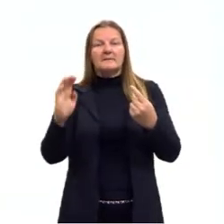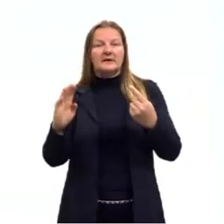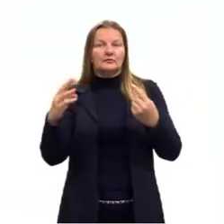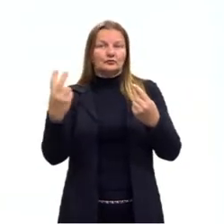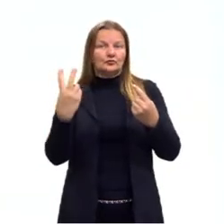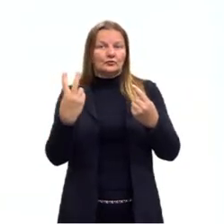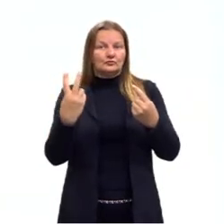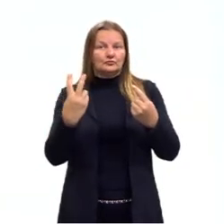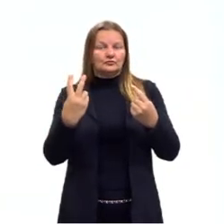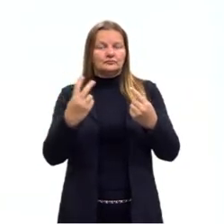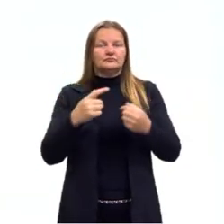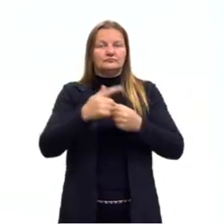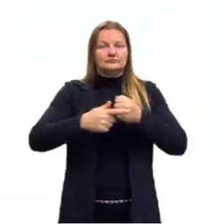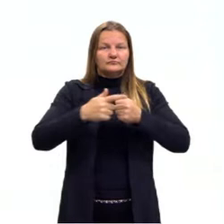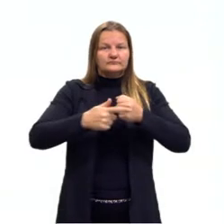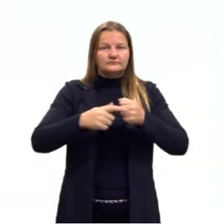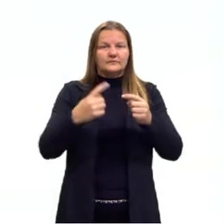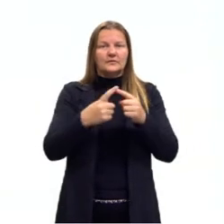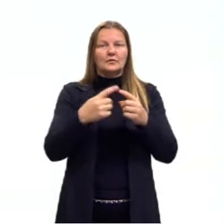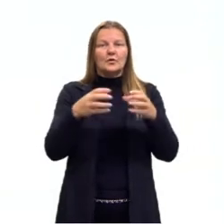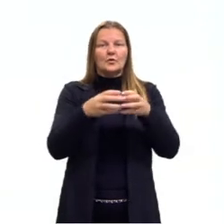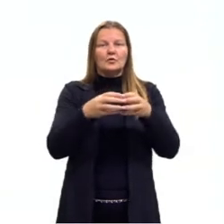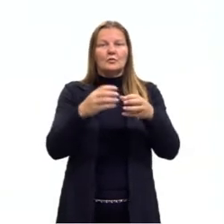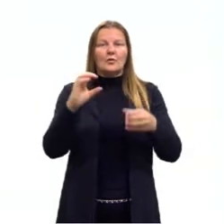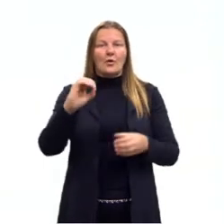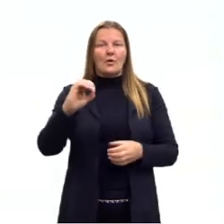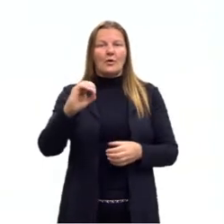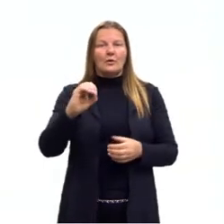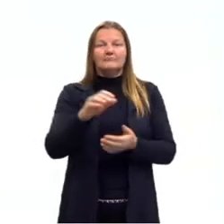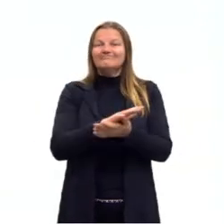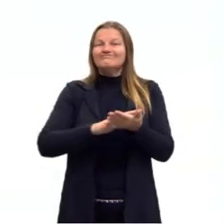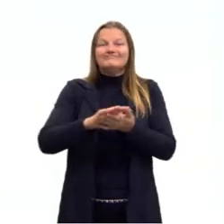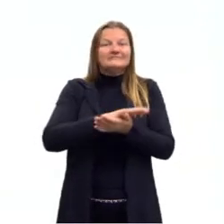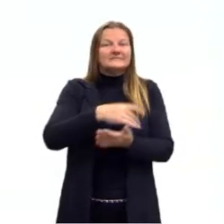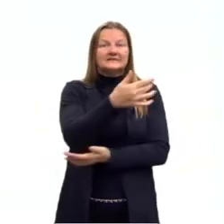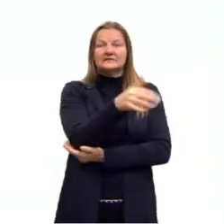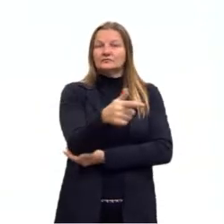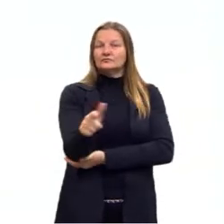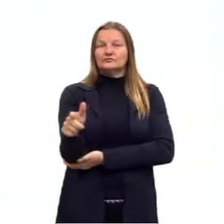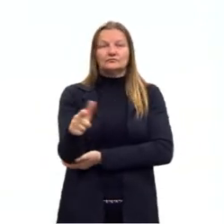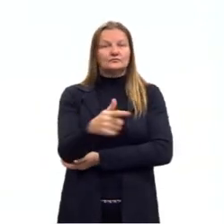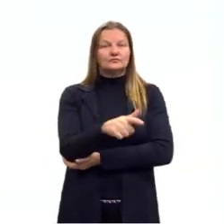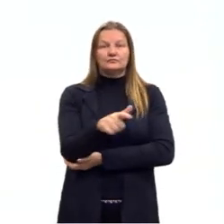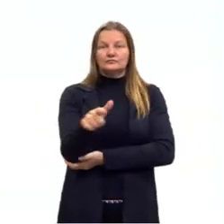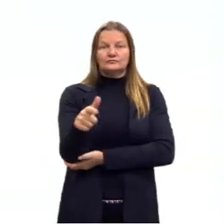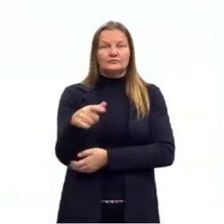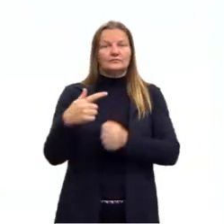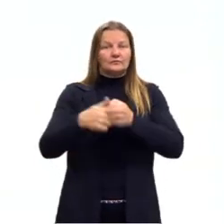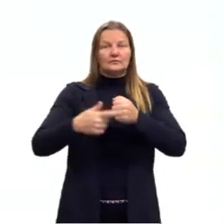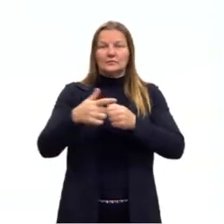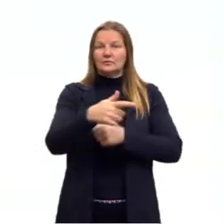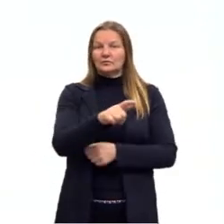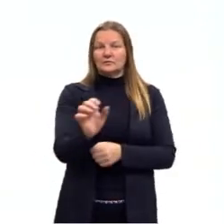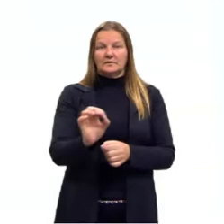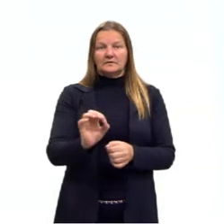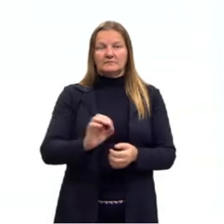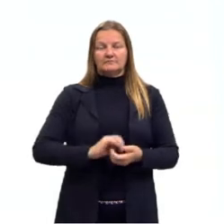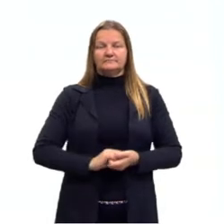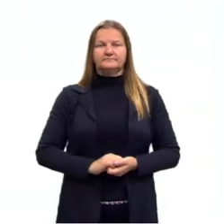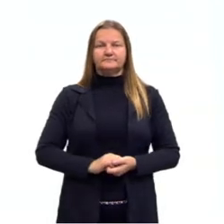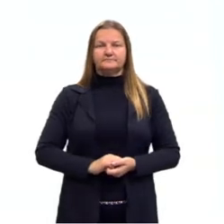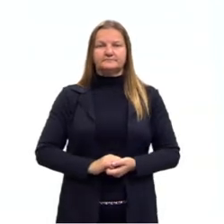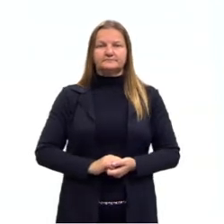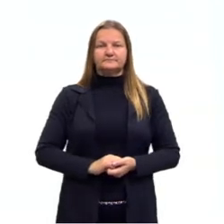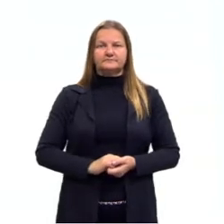e o b e pessoas do grupo O não possuem aglutinogênios certo então